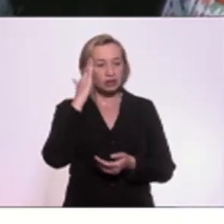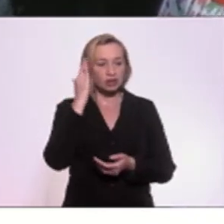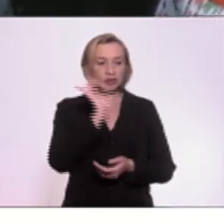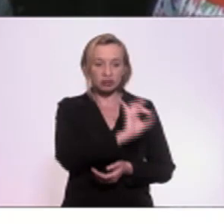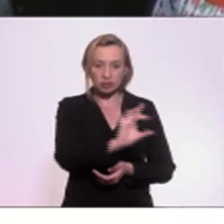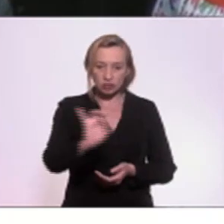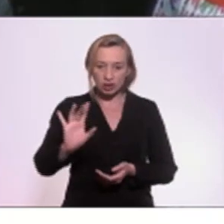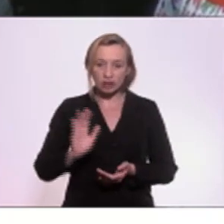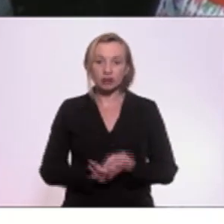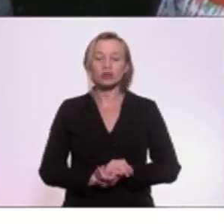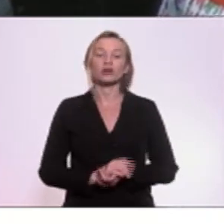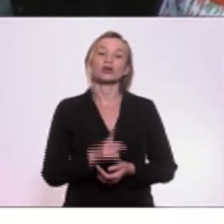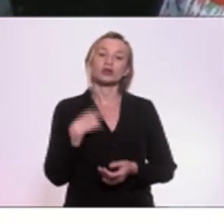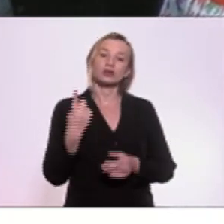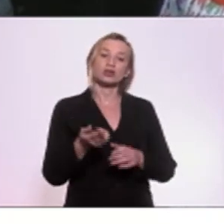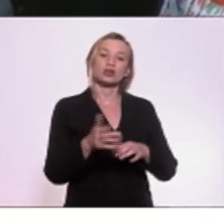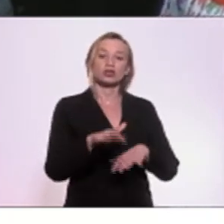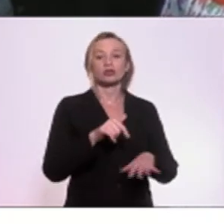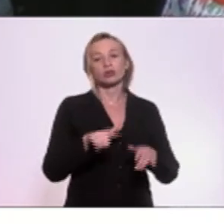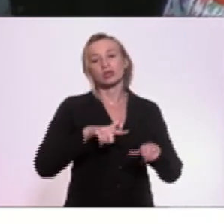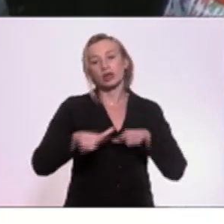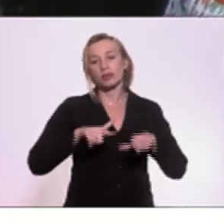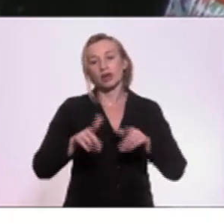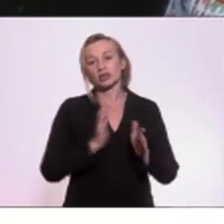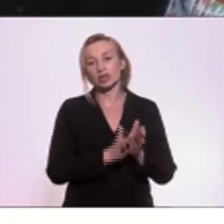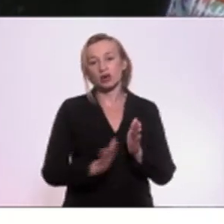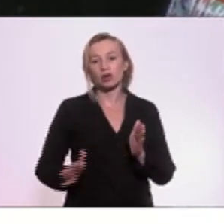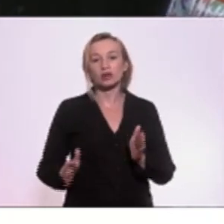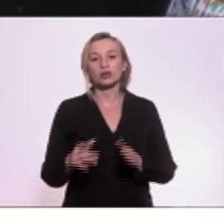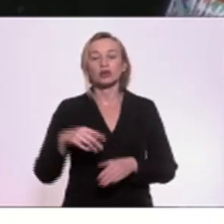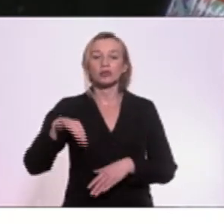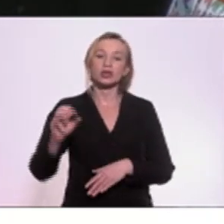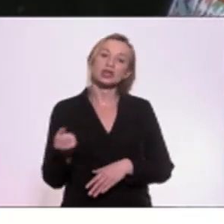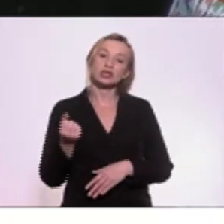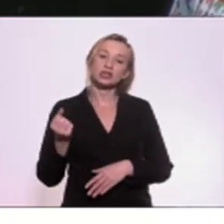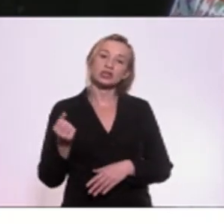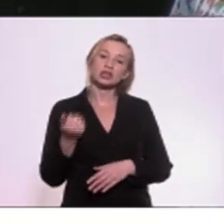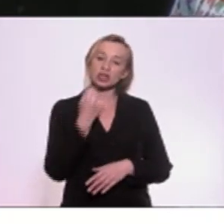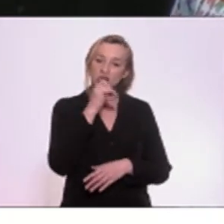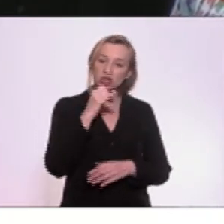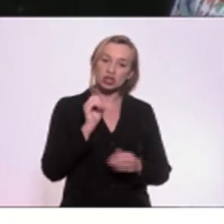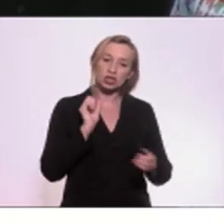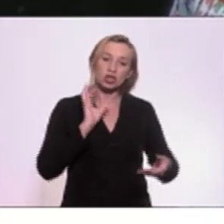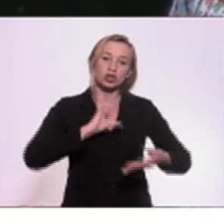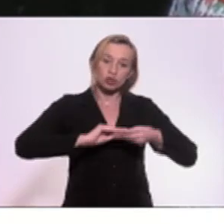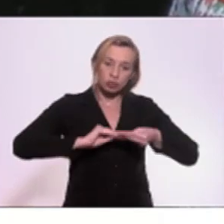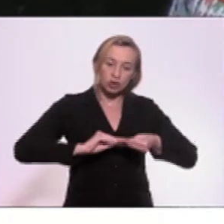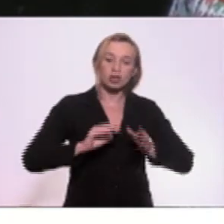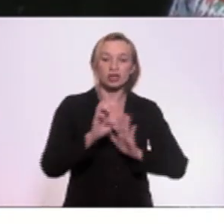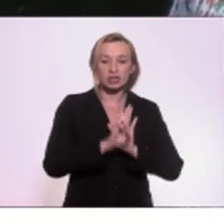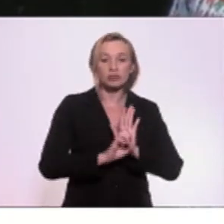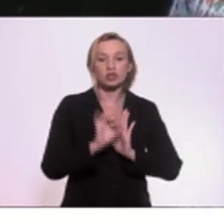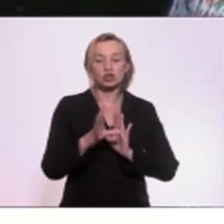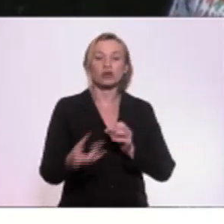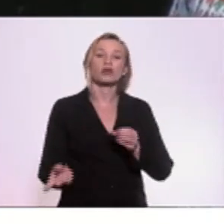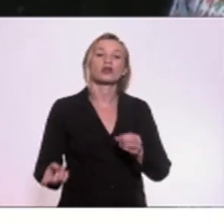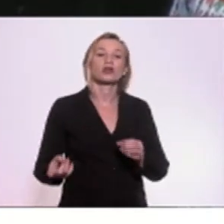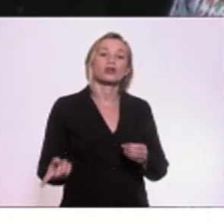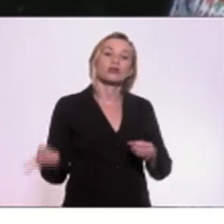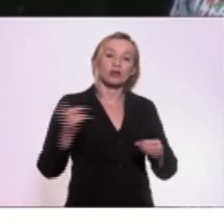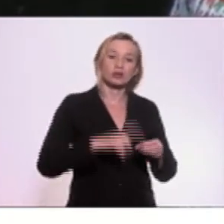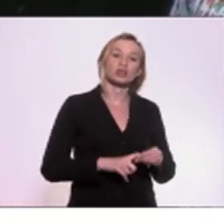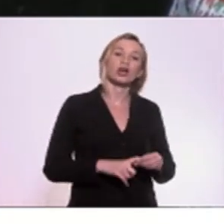trabalhos à ordem e colho o parecer da Minas e Energia incorporando as emendas. Então, só para chamar a atenção, que eu vou voltar ainda no